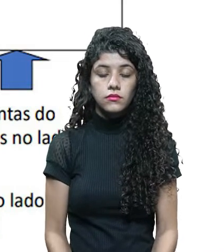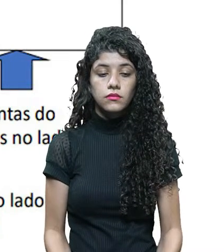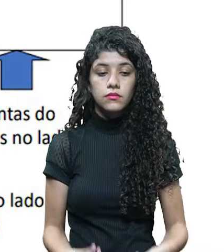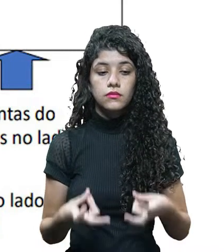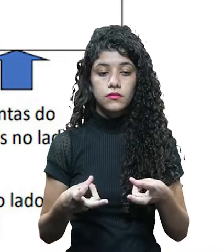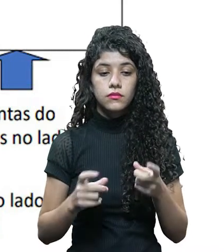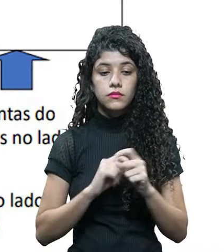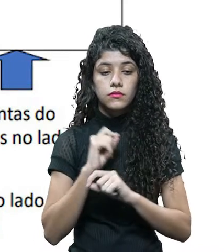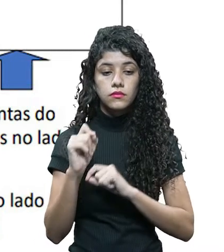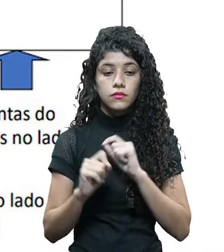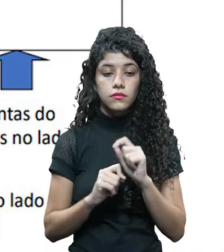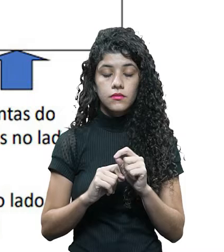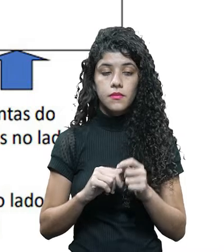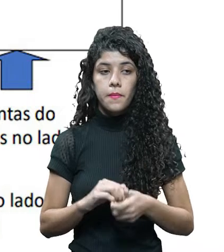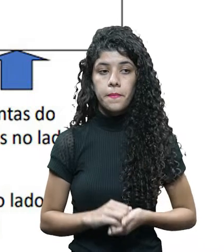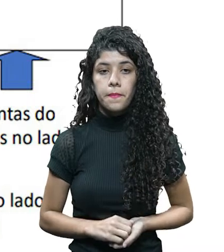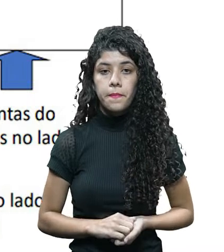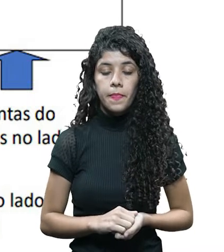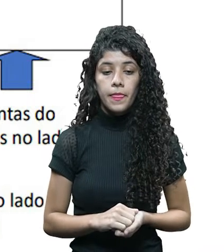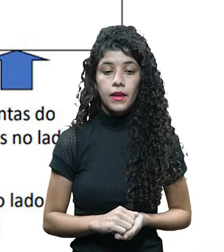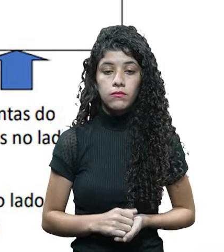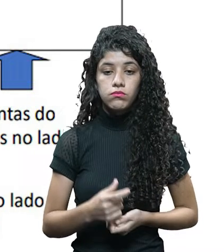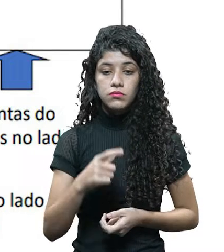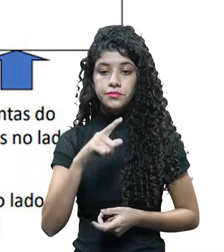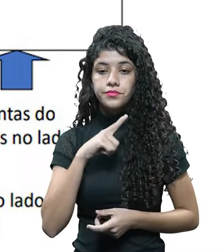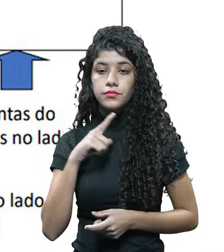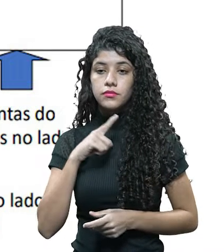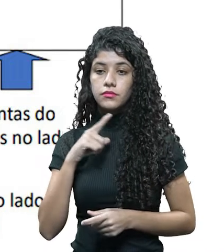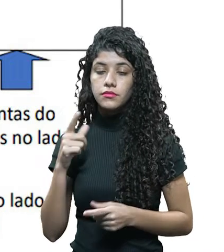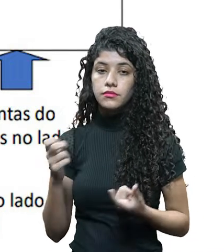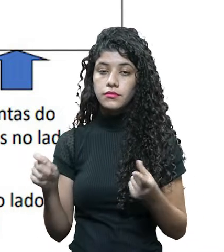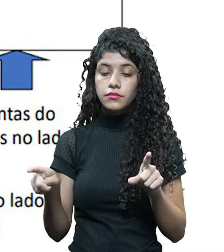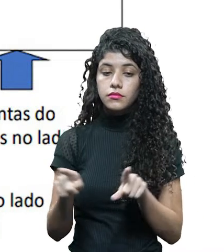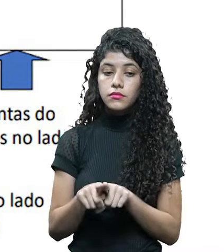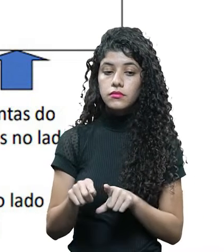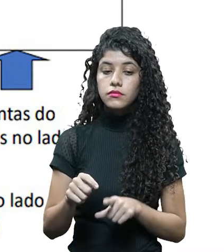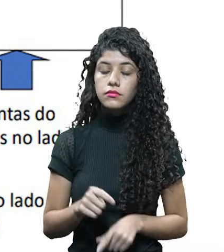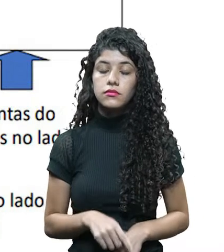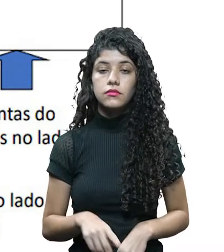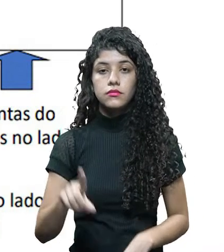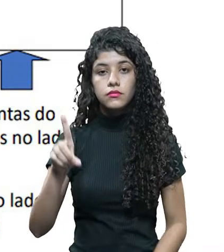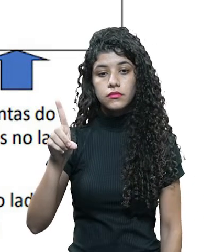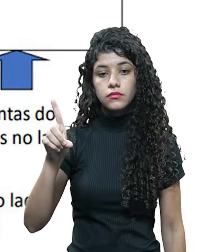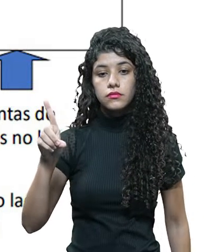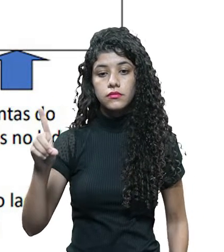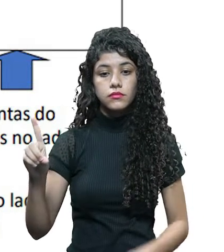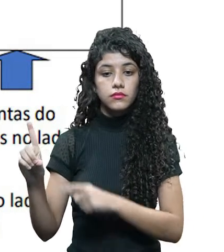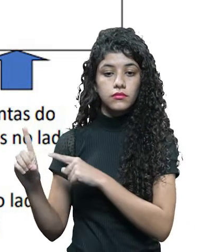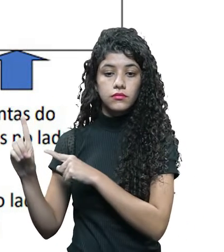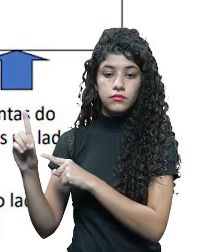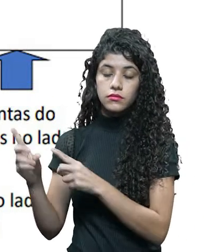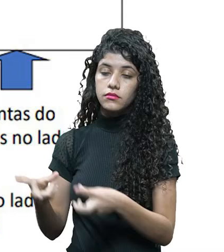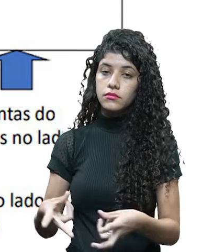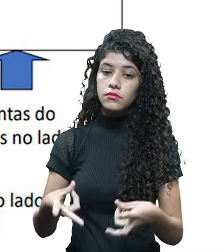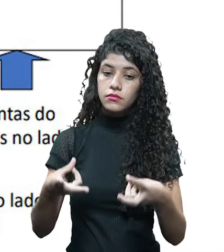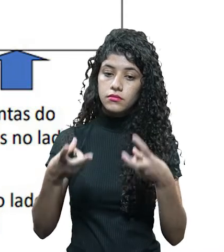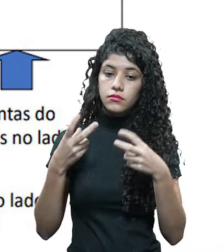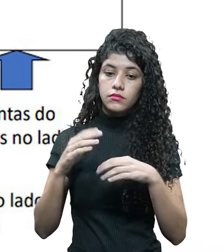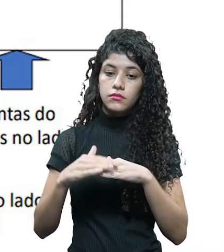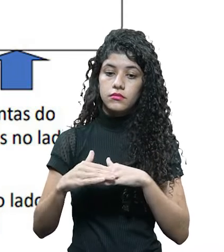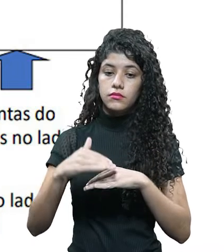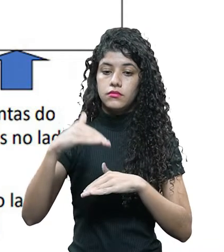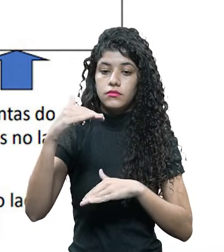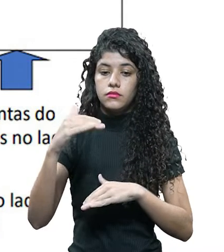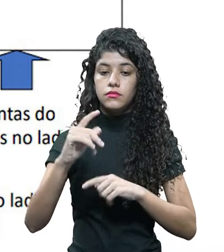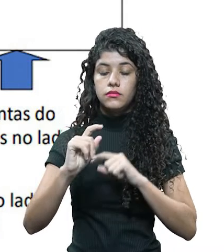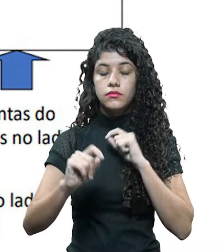Então observamos que no lançamento a origem vai vindo do capital, então está do lado direito. Podemos observar aqui